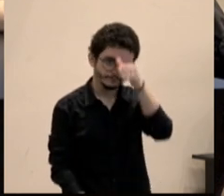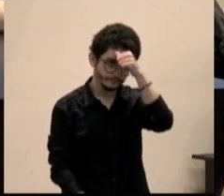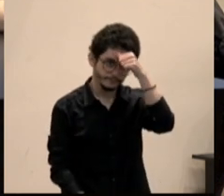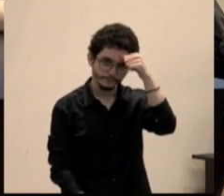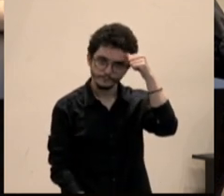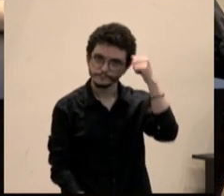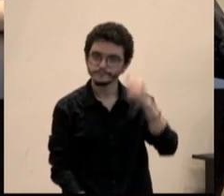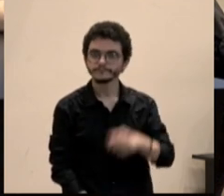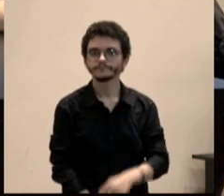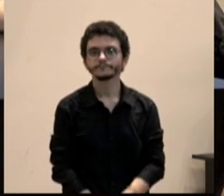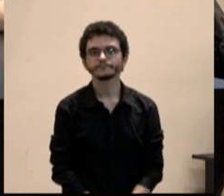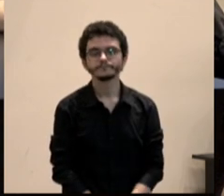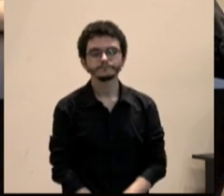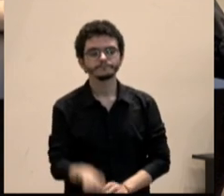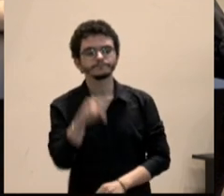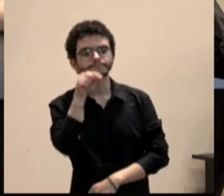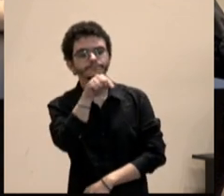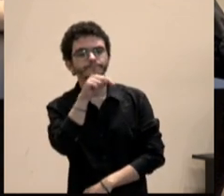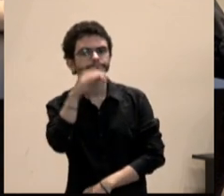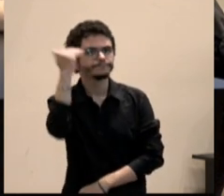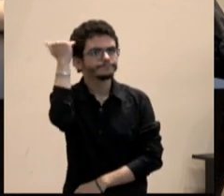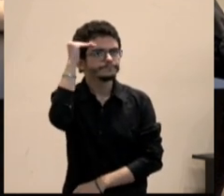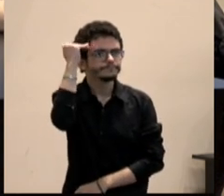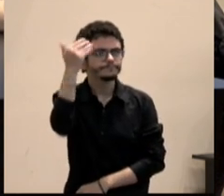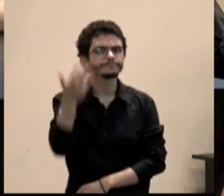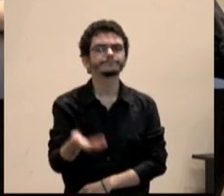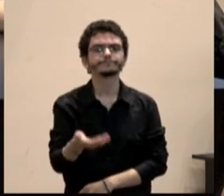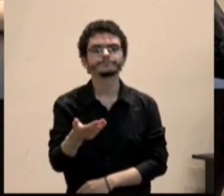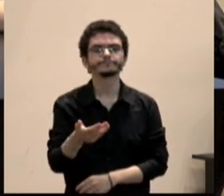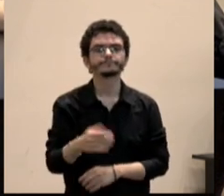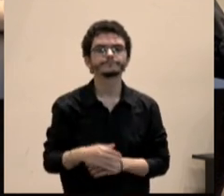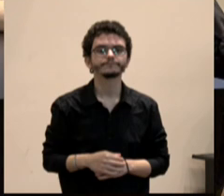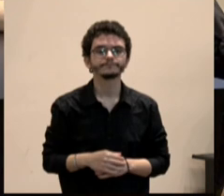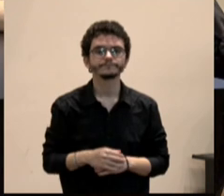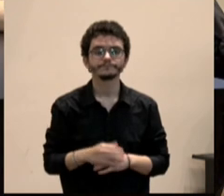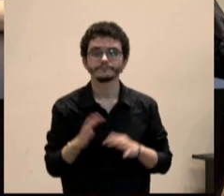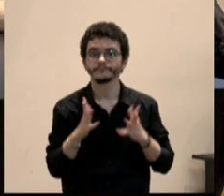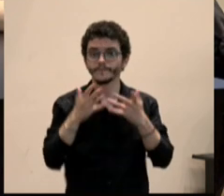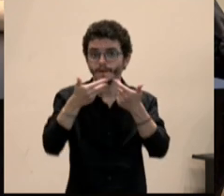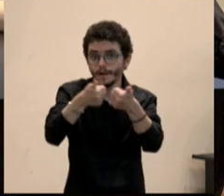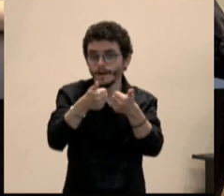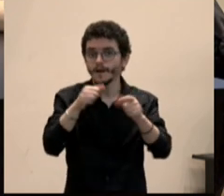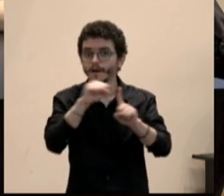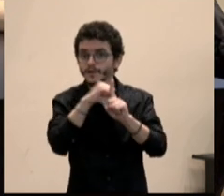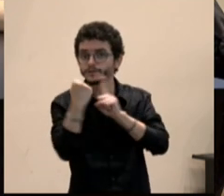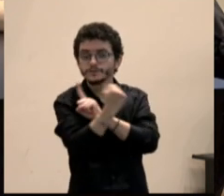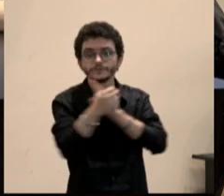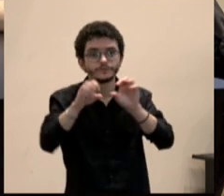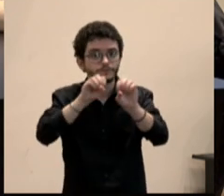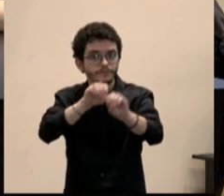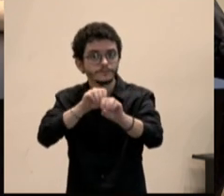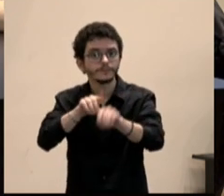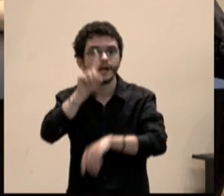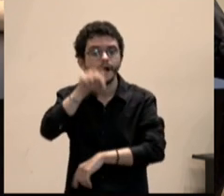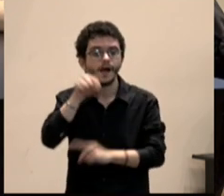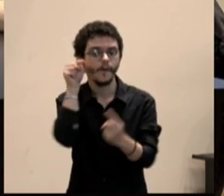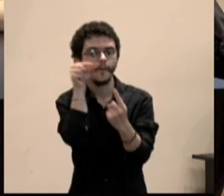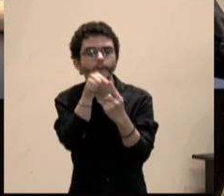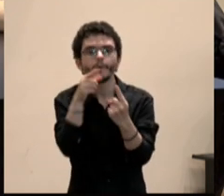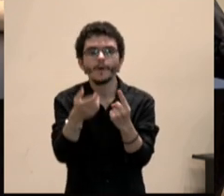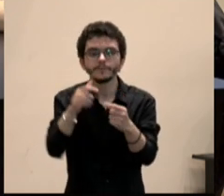Nesse entendimento, né, a qualidade social da educação é o